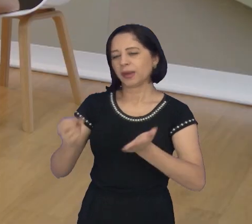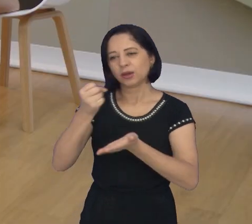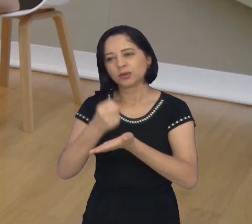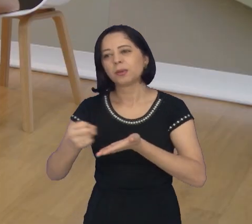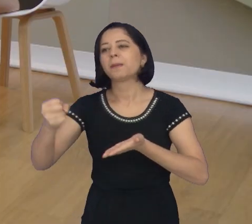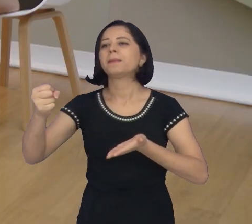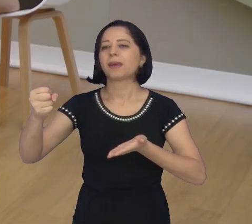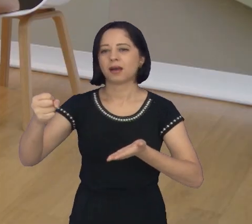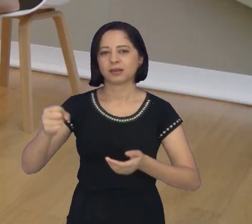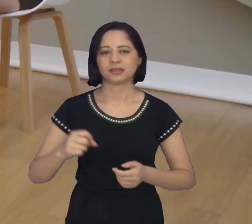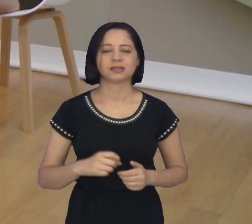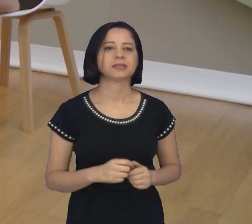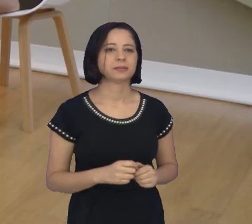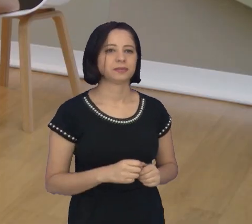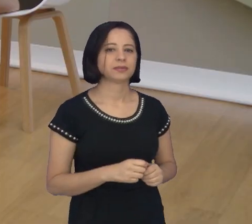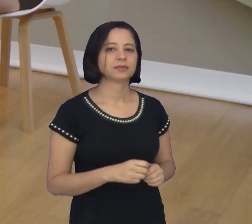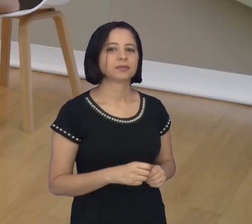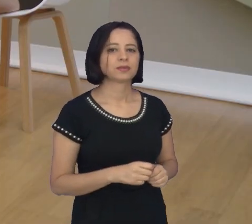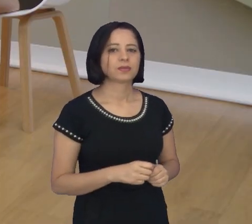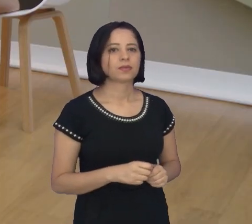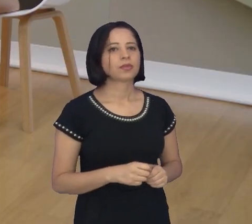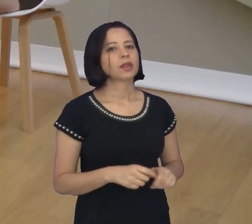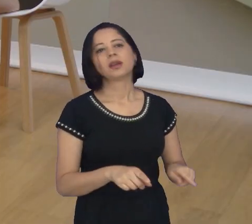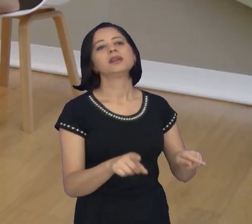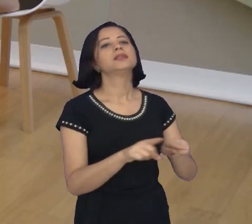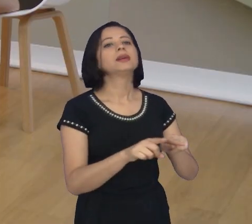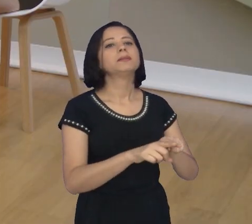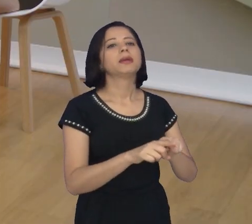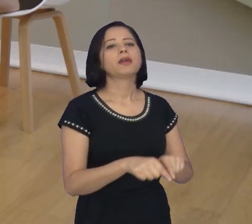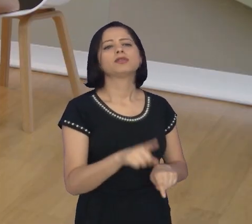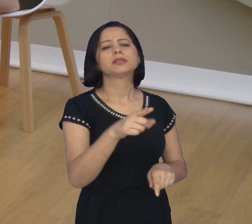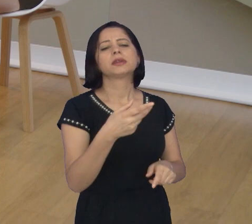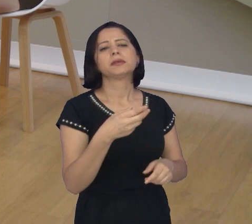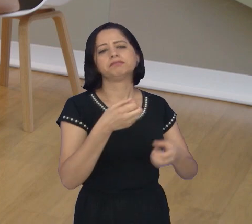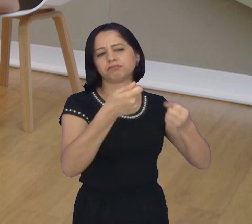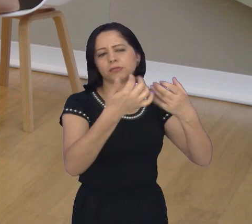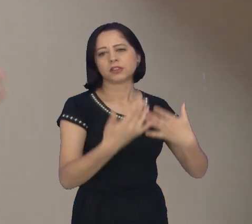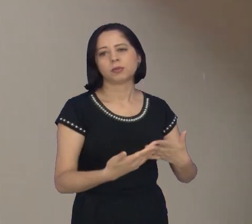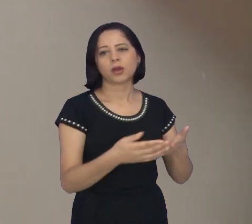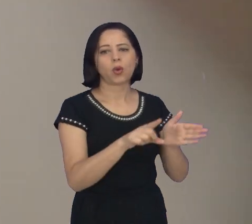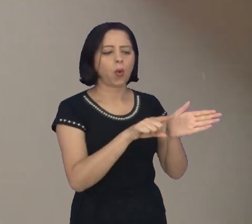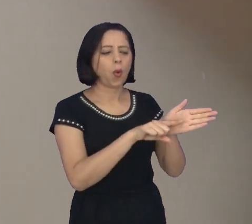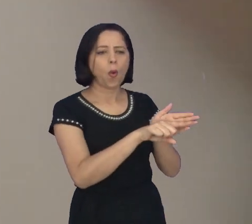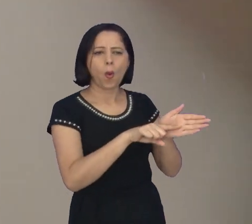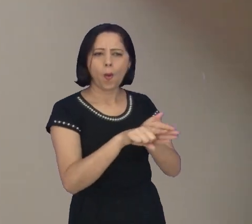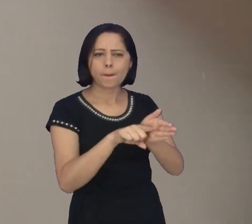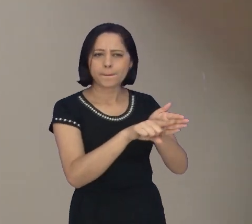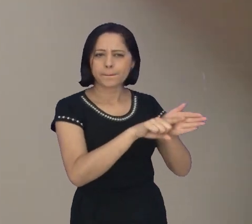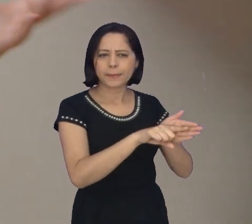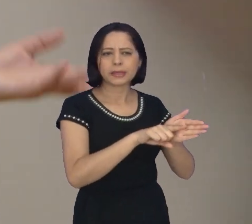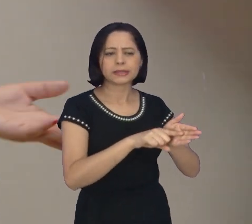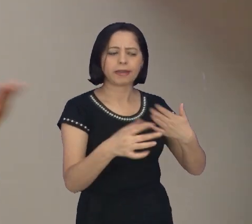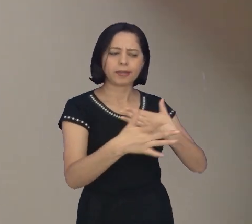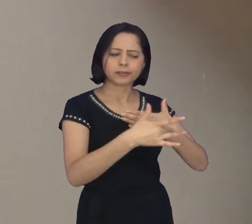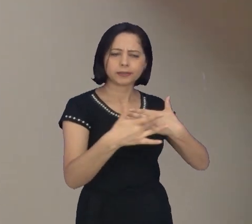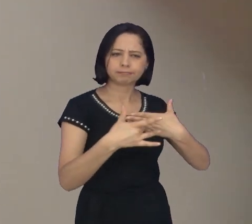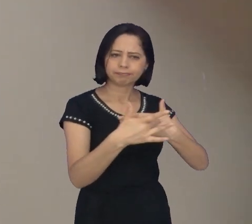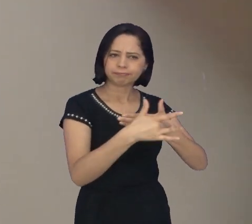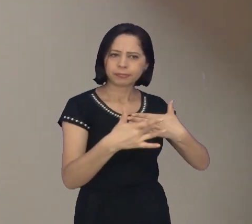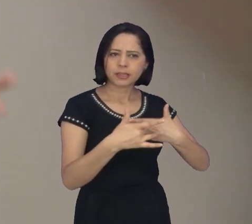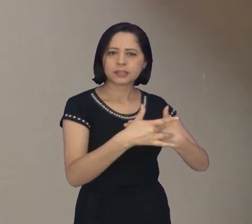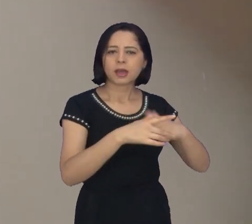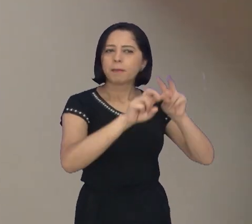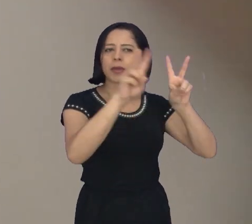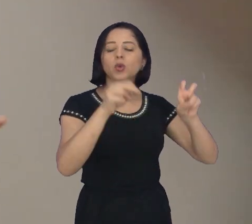bom que passa. Doutora, e a gente falou um pouquinho sobre os exames, né, para rastrear o câncer de colo de útero, que é o tema do Março